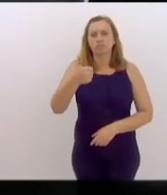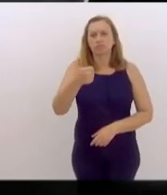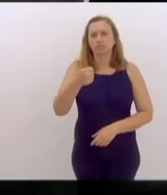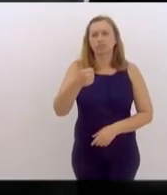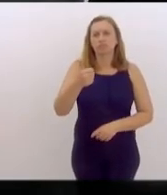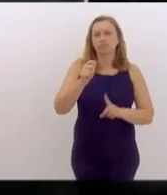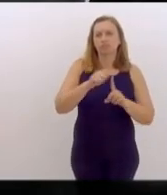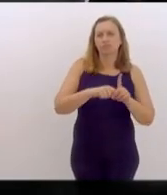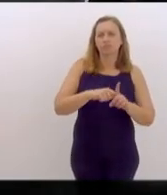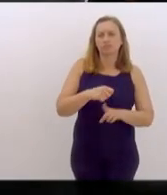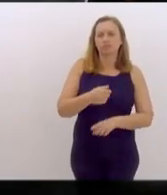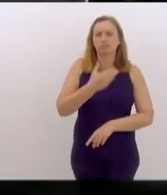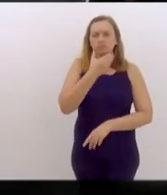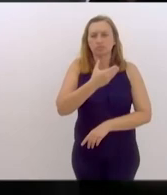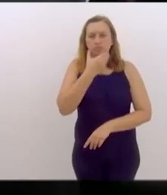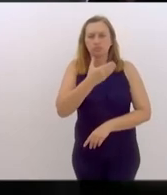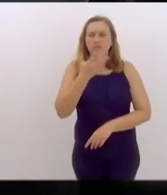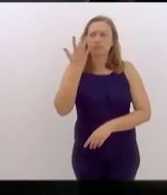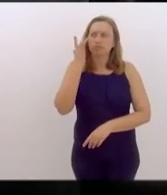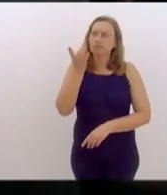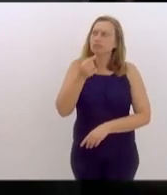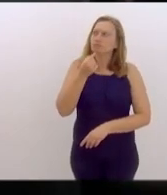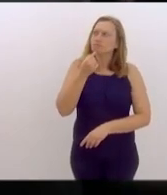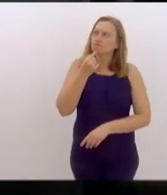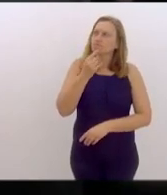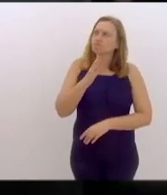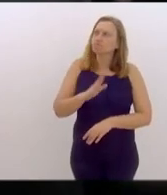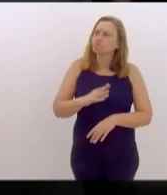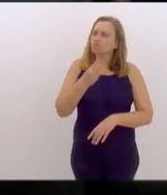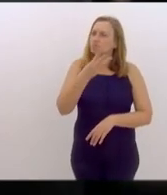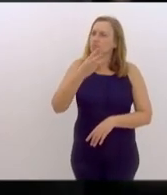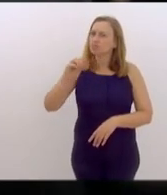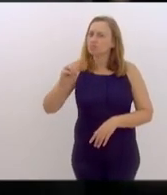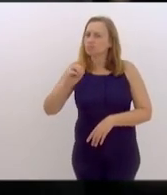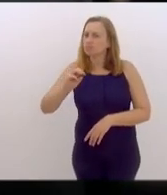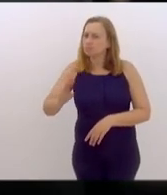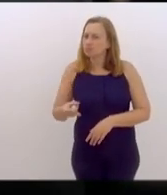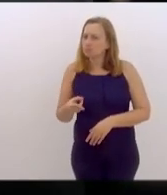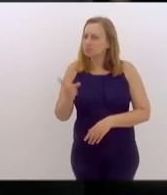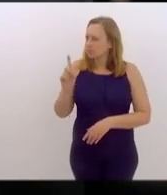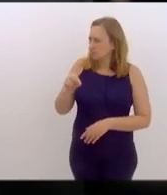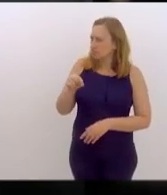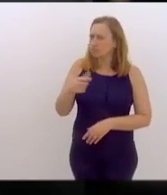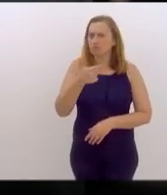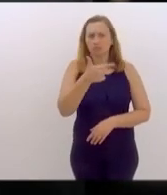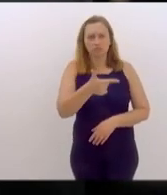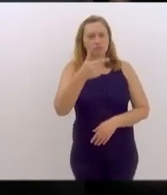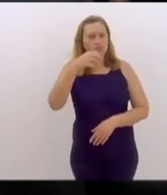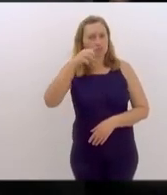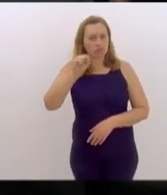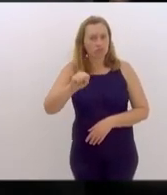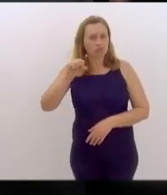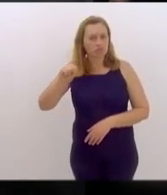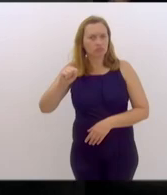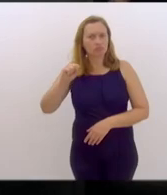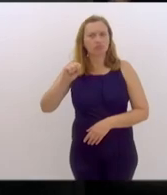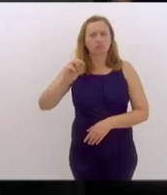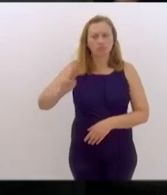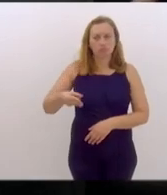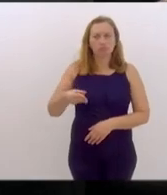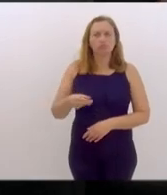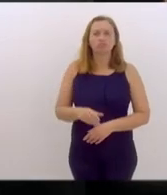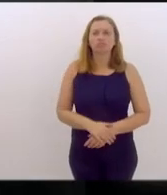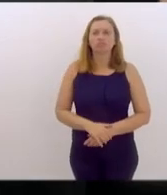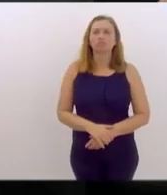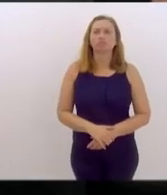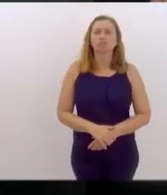ele não é verdade se eu não me engano essa Norte de 300 milhões é isso 288